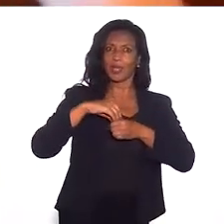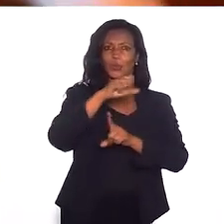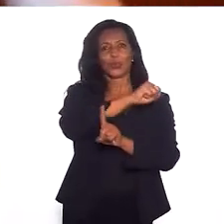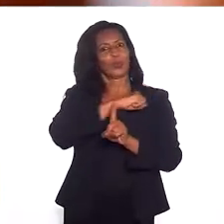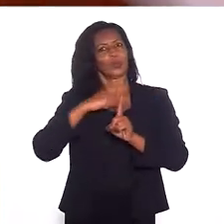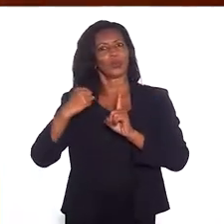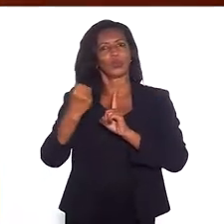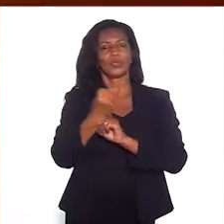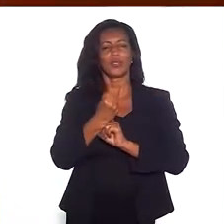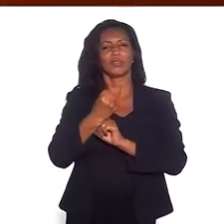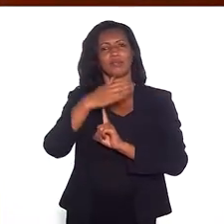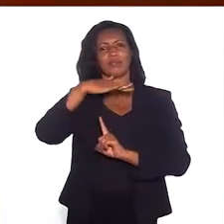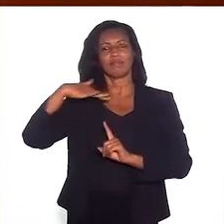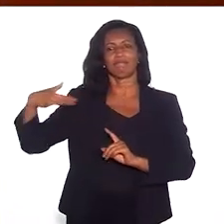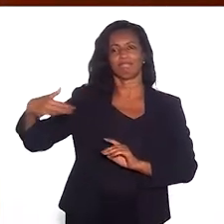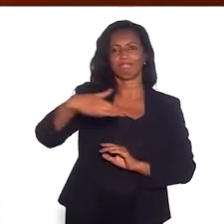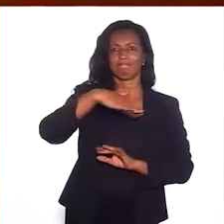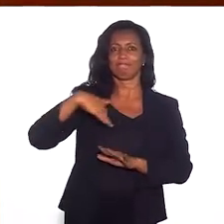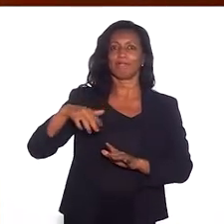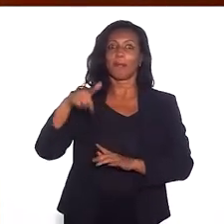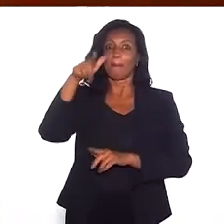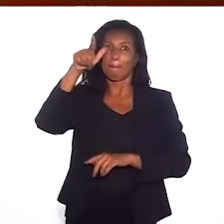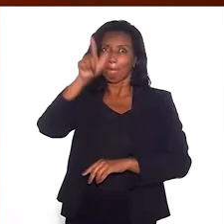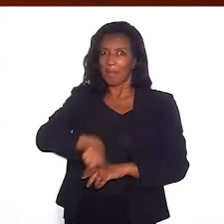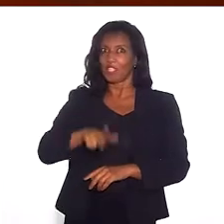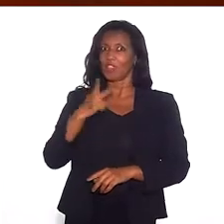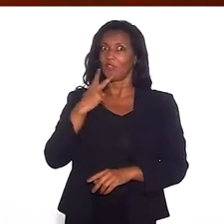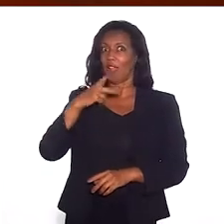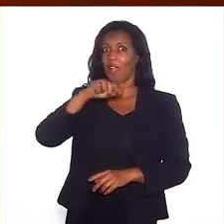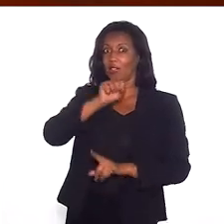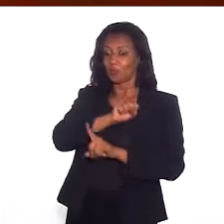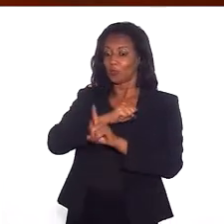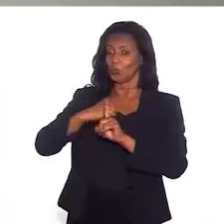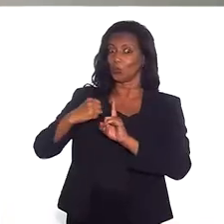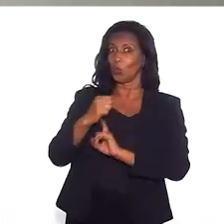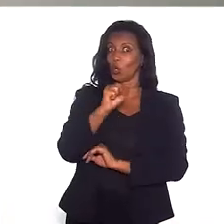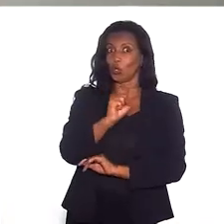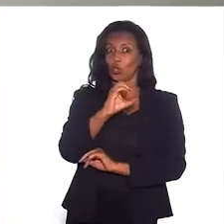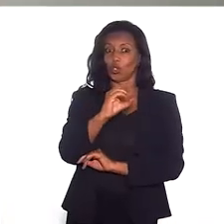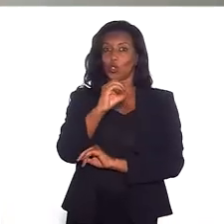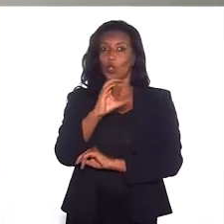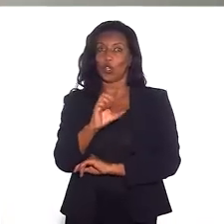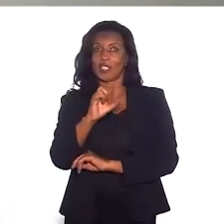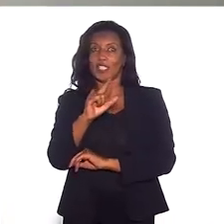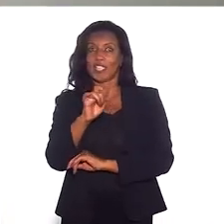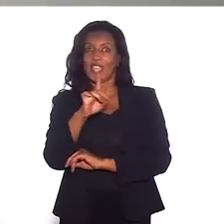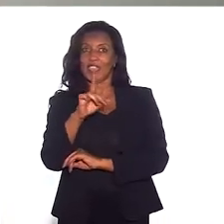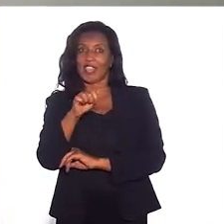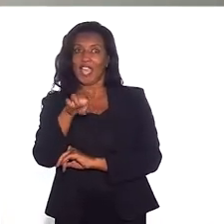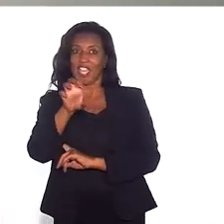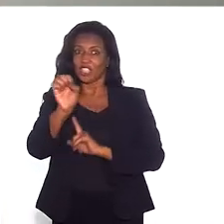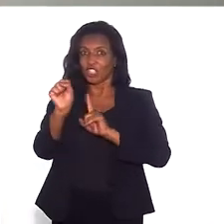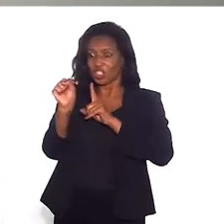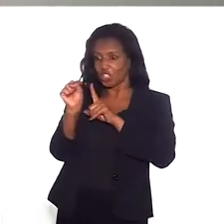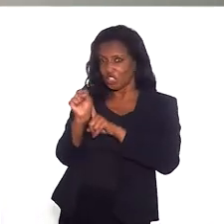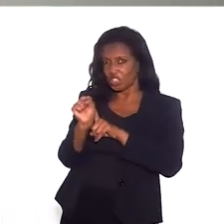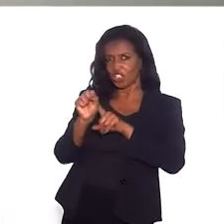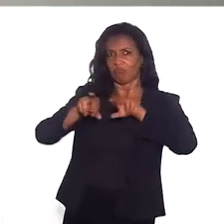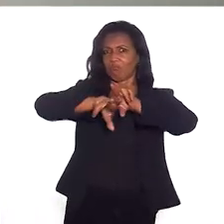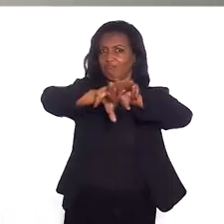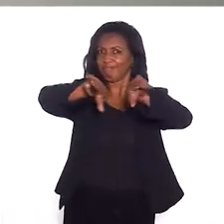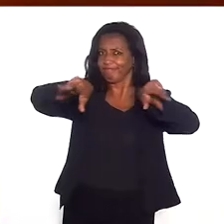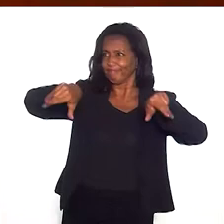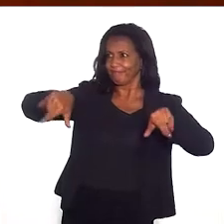dentro da sociedade, das sociedades, né, mais uma vez, no plural, patriarcais. Então, tendo em vista essa dominação masculina que